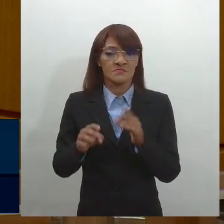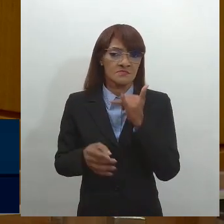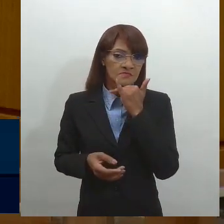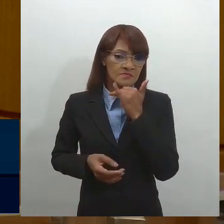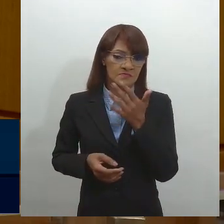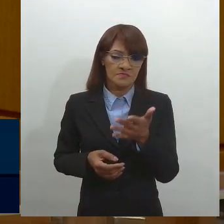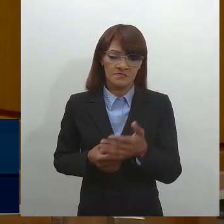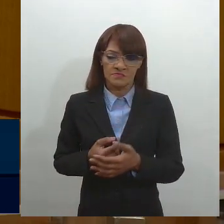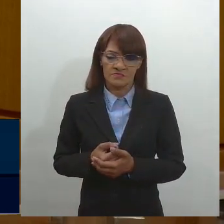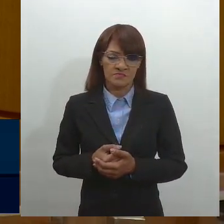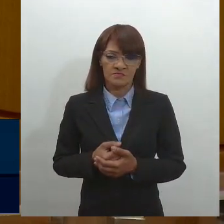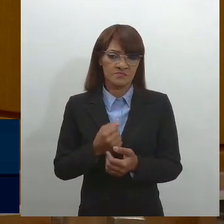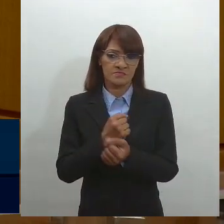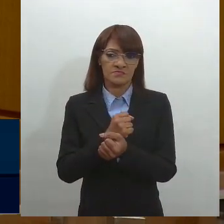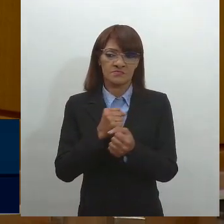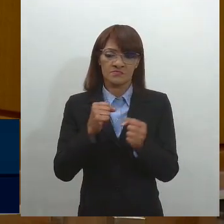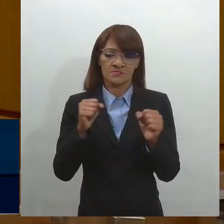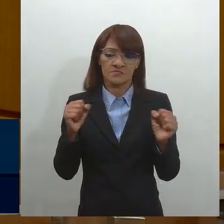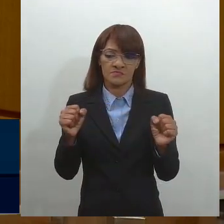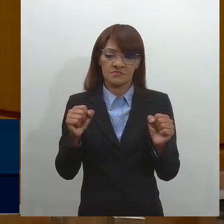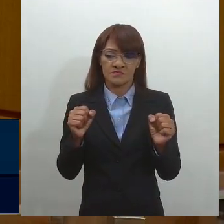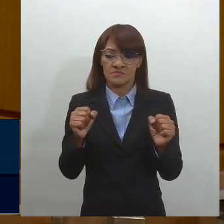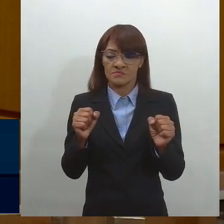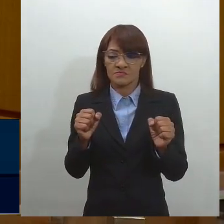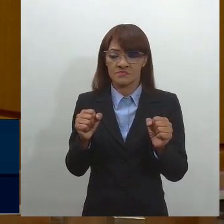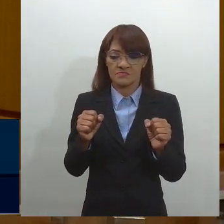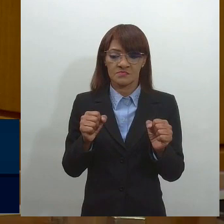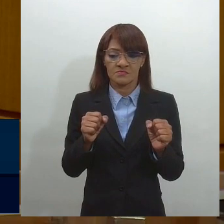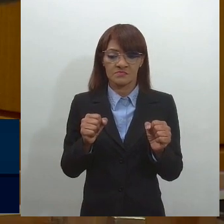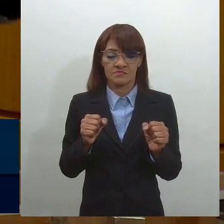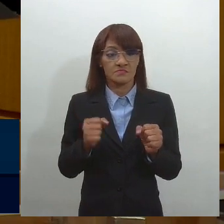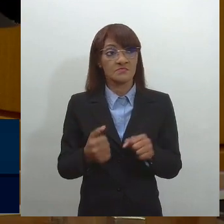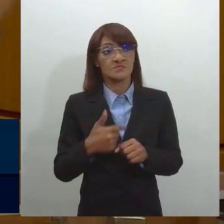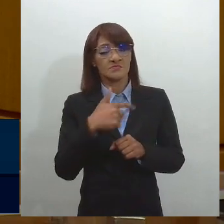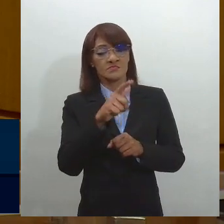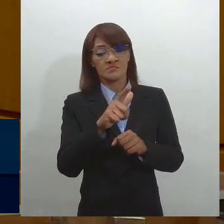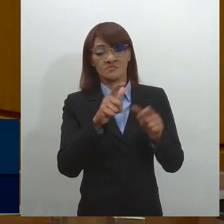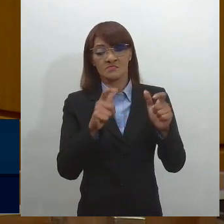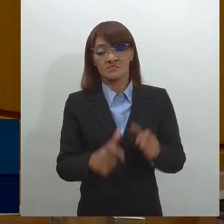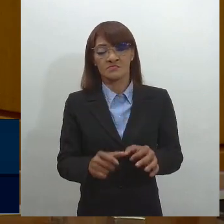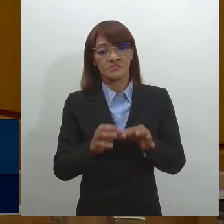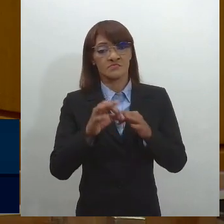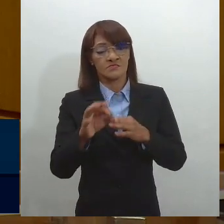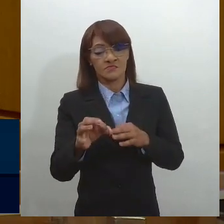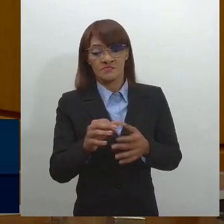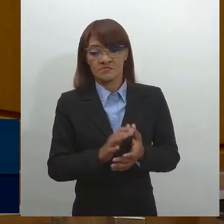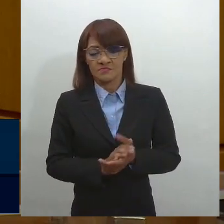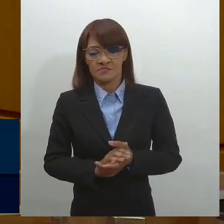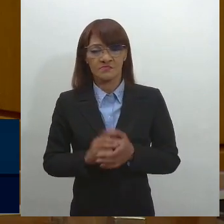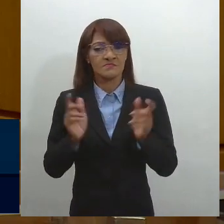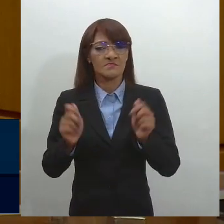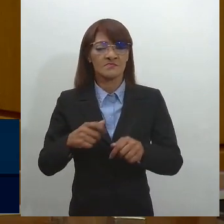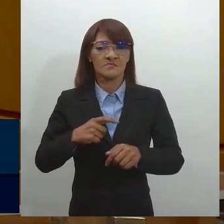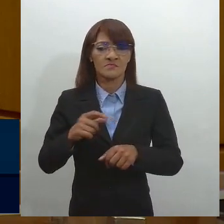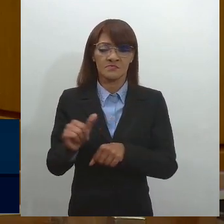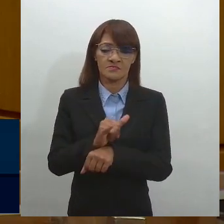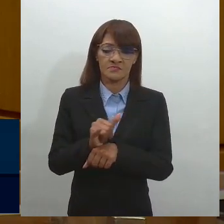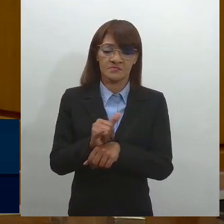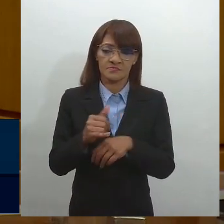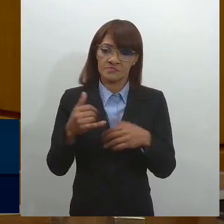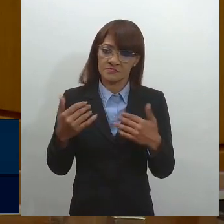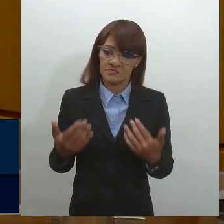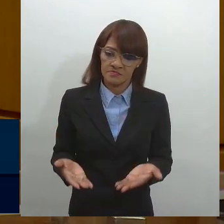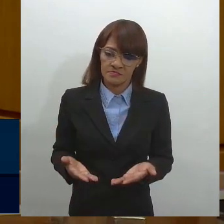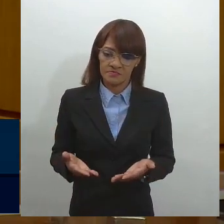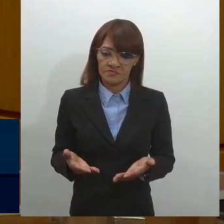rede para uma distância como essa. Cria-se outras formas. Mas, enfim, a nossa vinda aqui hoje à tribuna é justamente